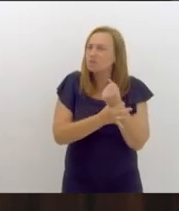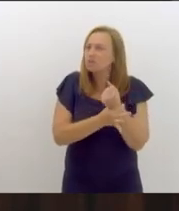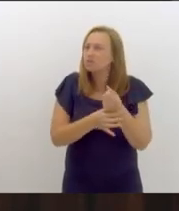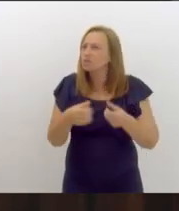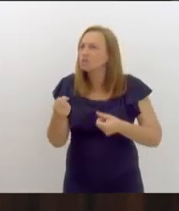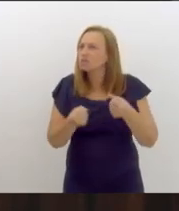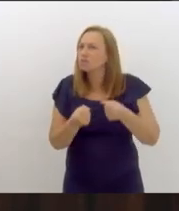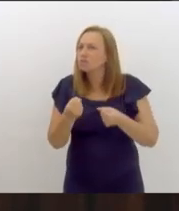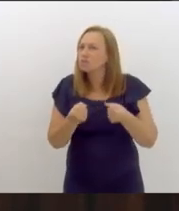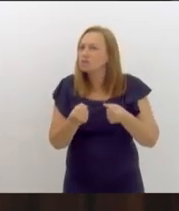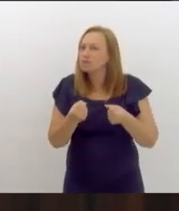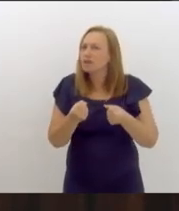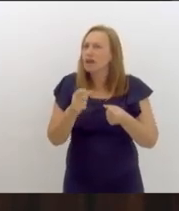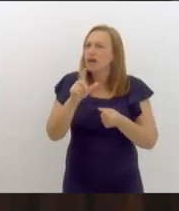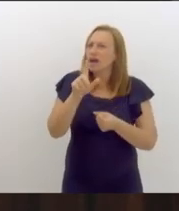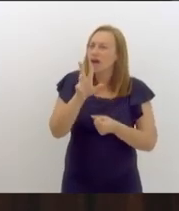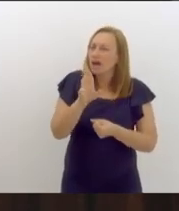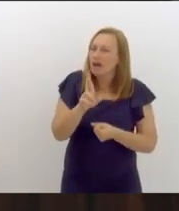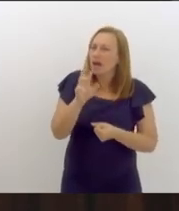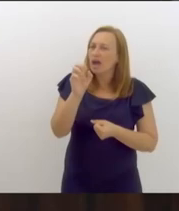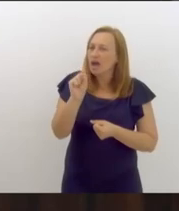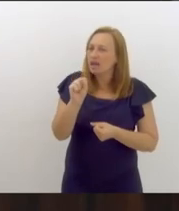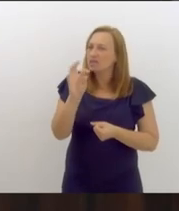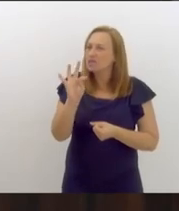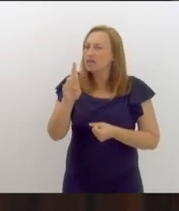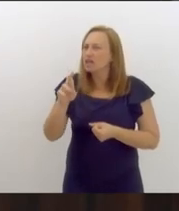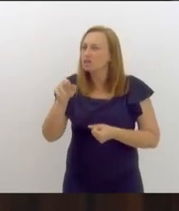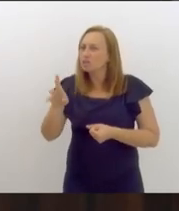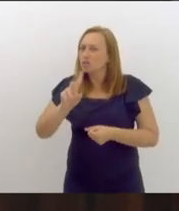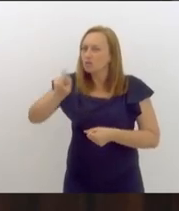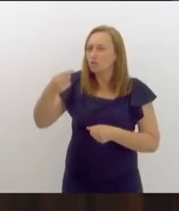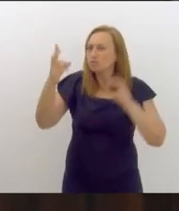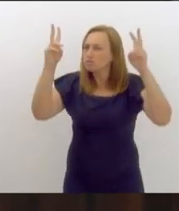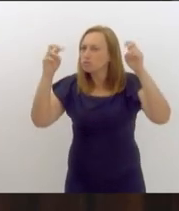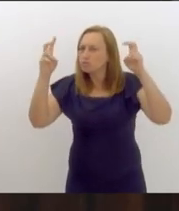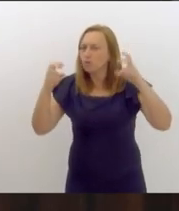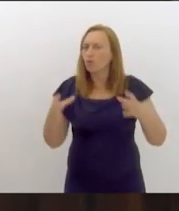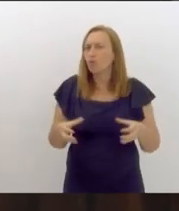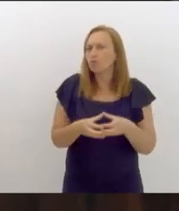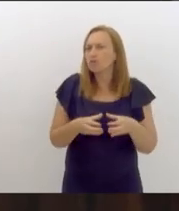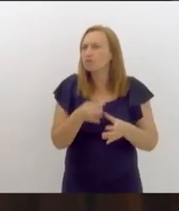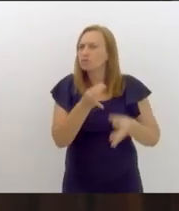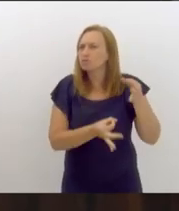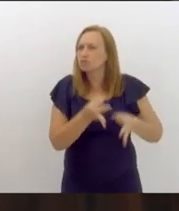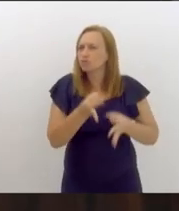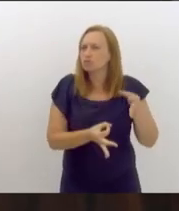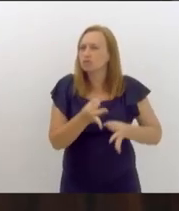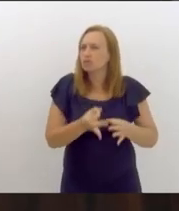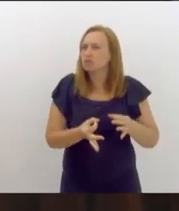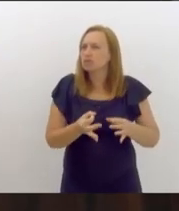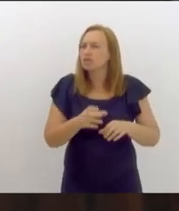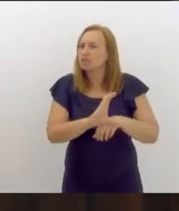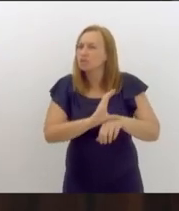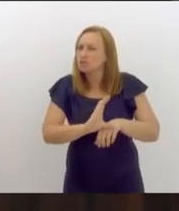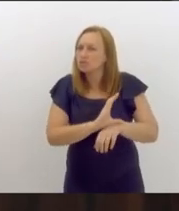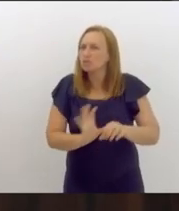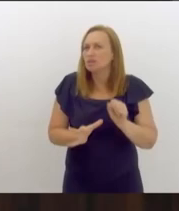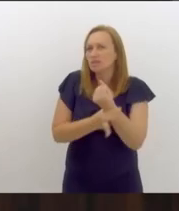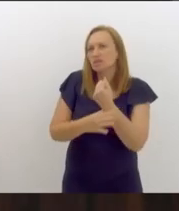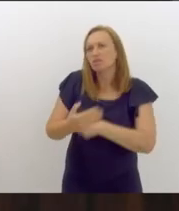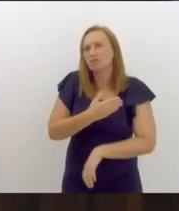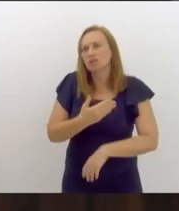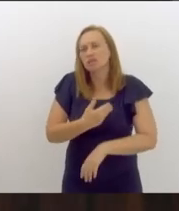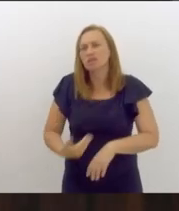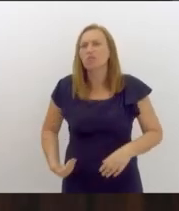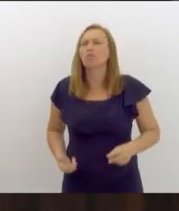de rastreador e da outras providências parecer das comissões de constituição e justiça pela constitucionalidade Segurança Pública